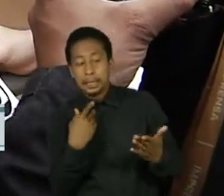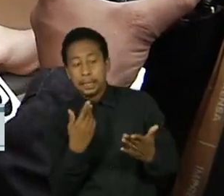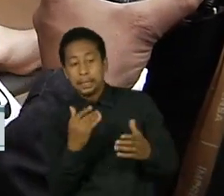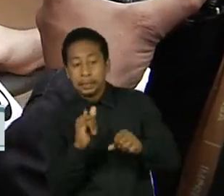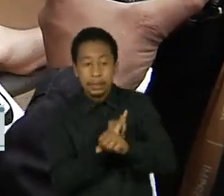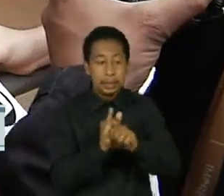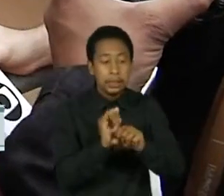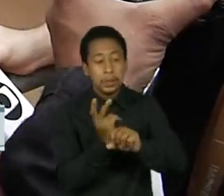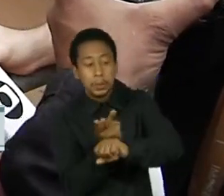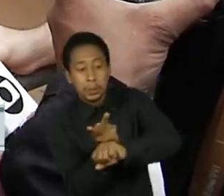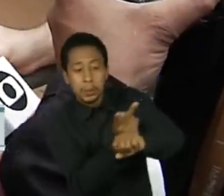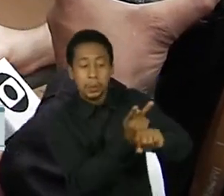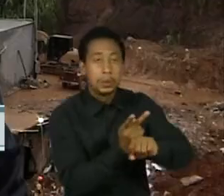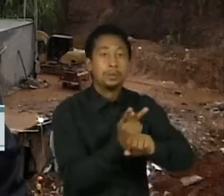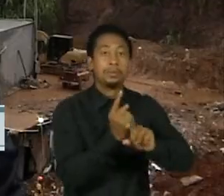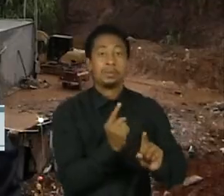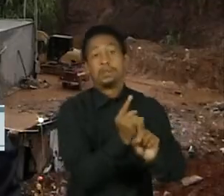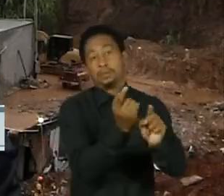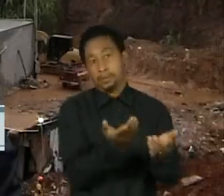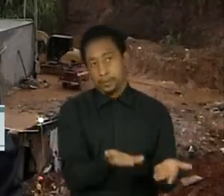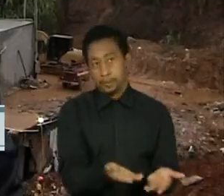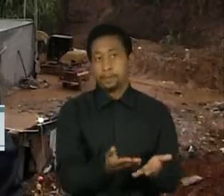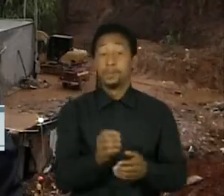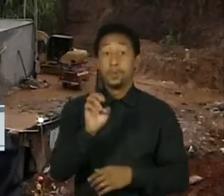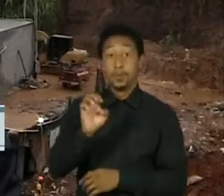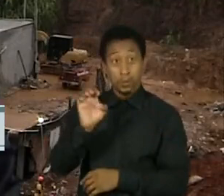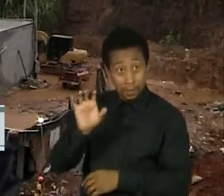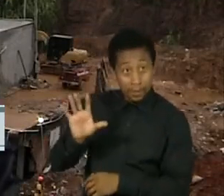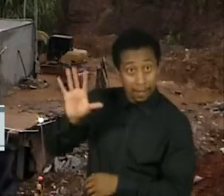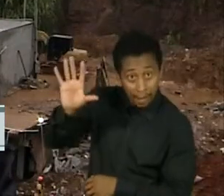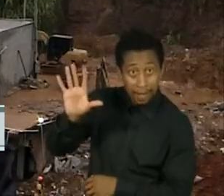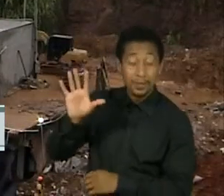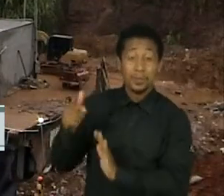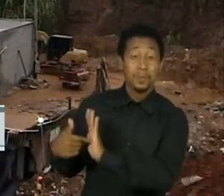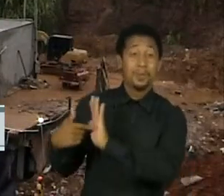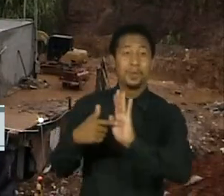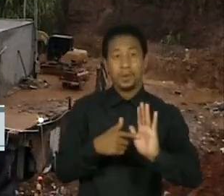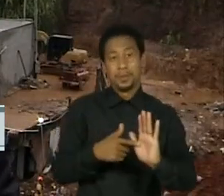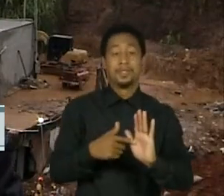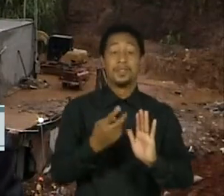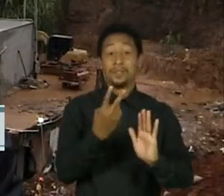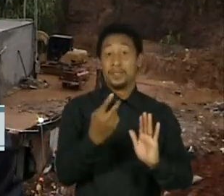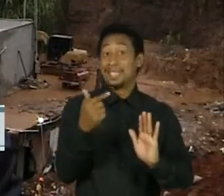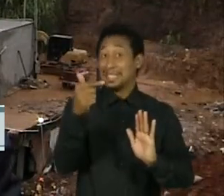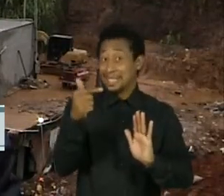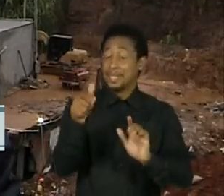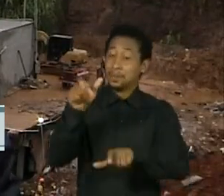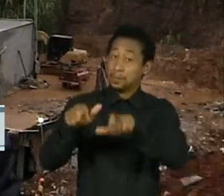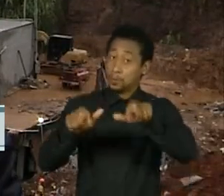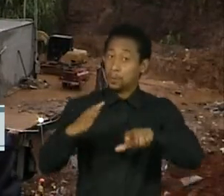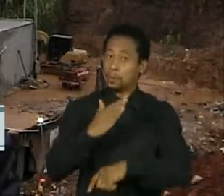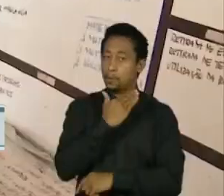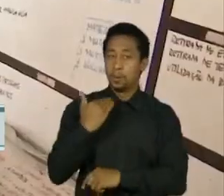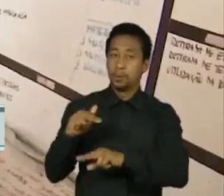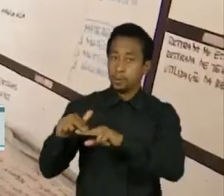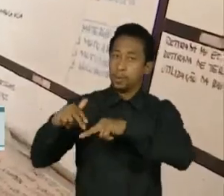da terra para ir nesses pontos. Em todo o estado, são 27 mortos pelas chuvas e, segundo a Defesa